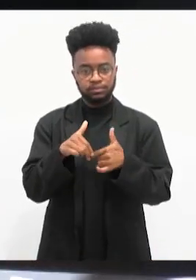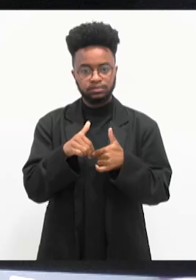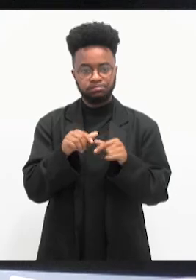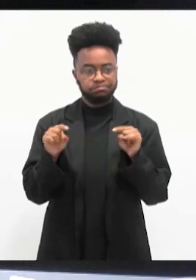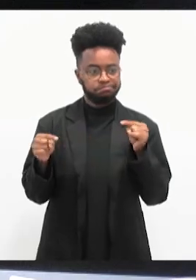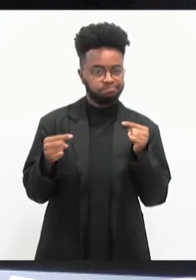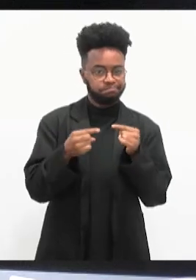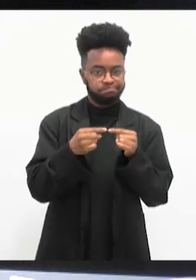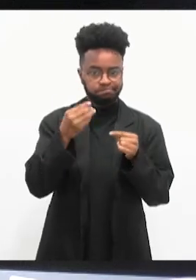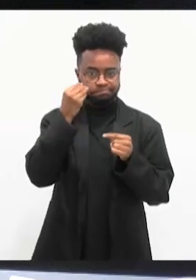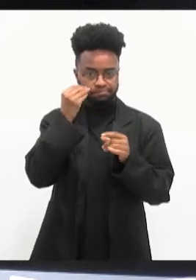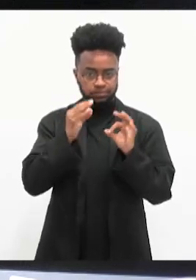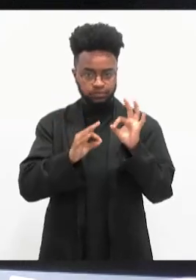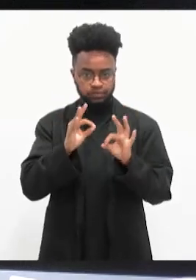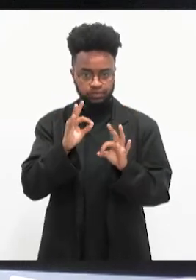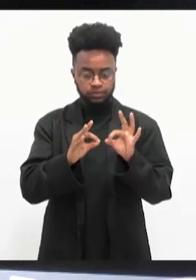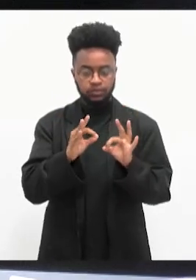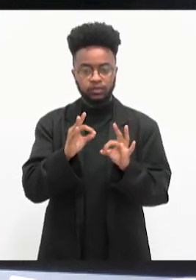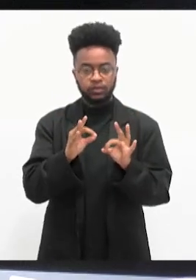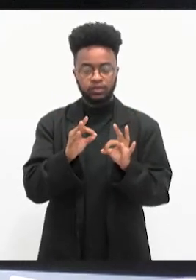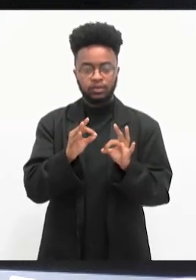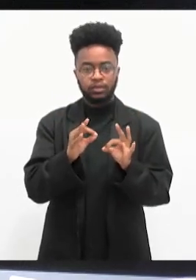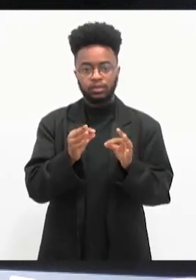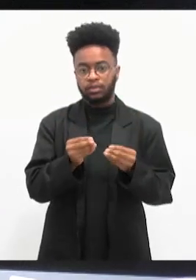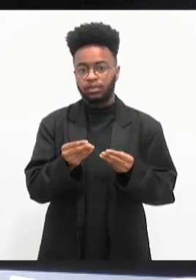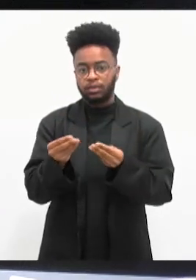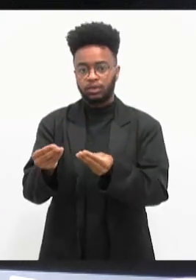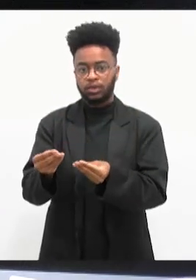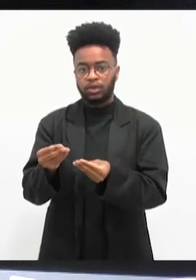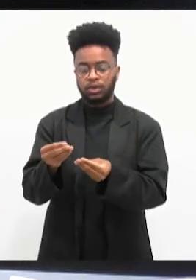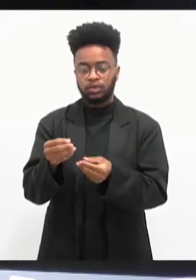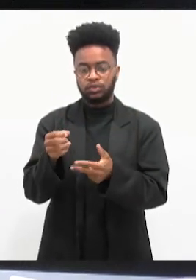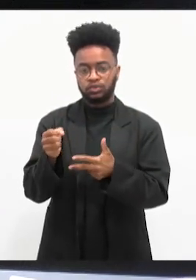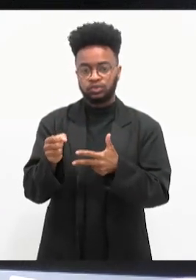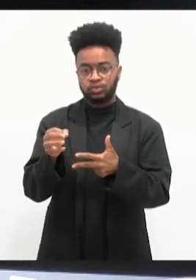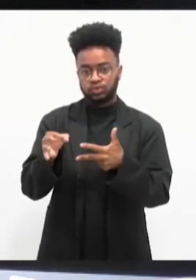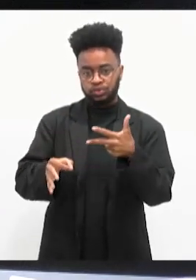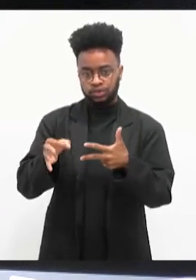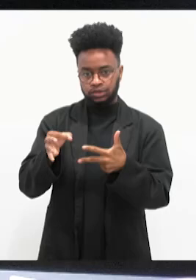conciliação, baixar em diligência para o Poder Judiciário.